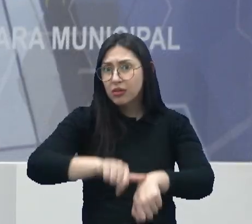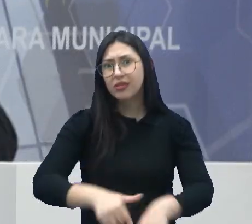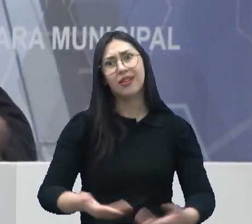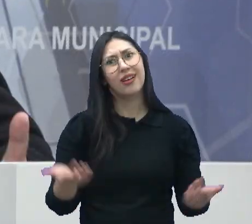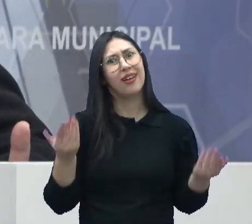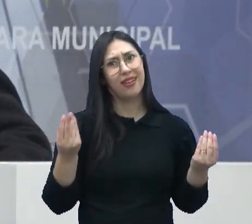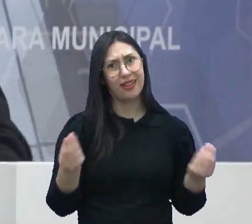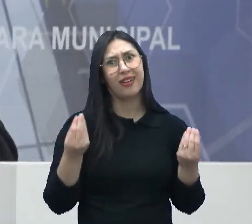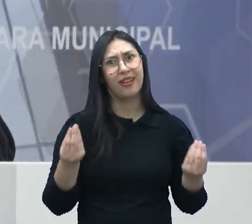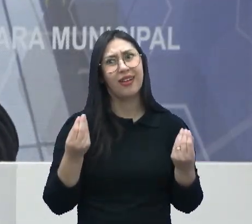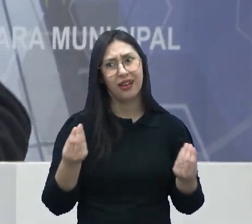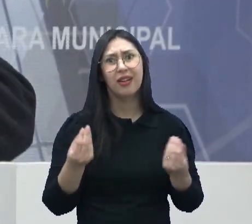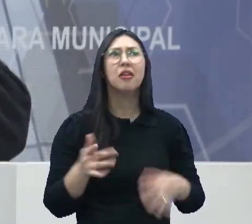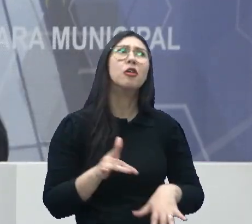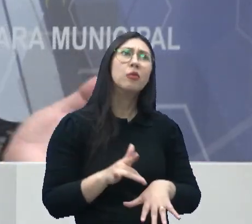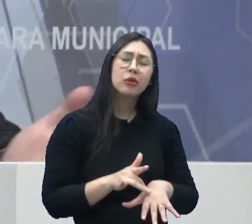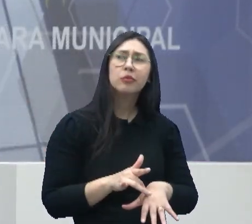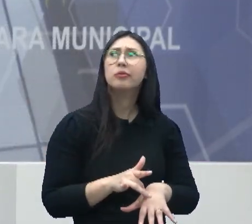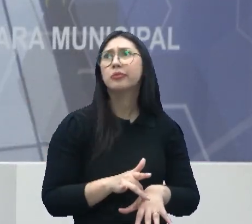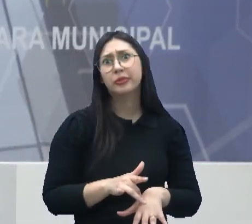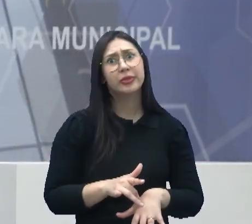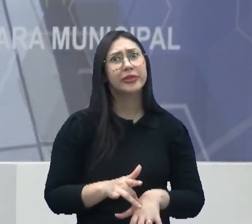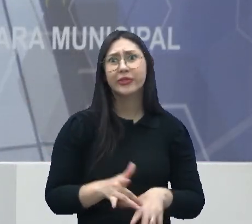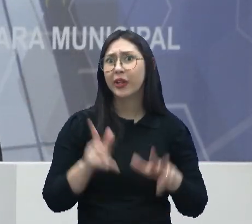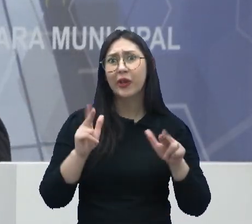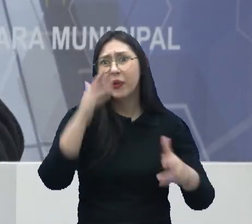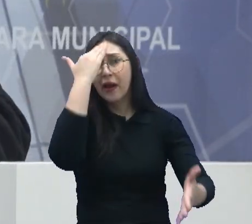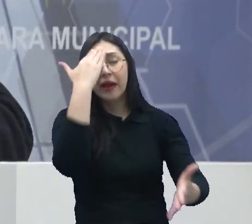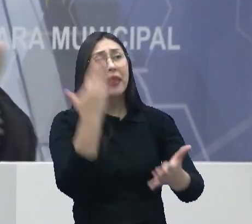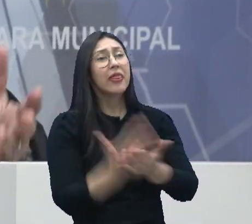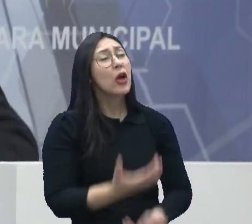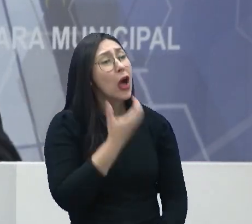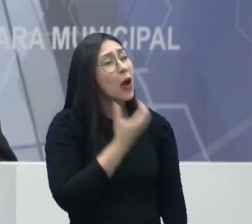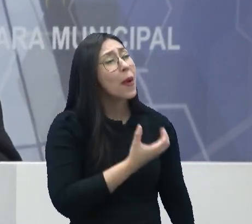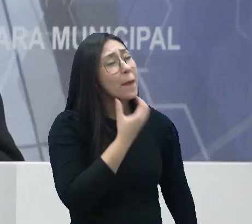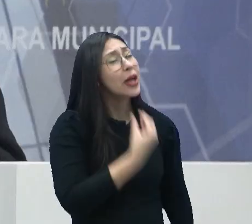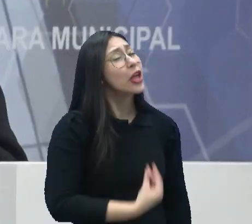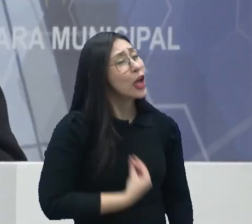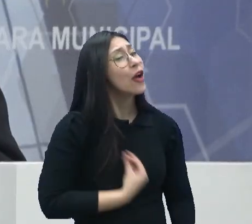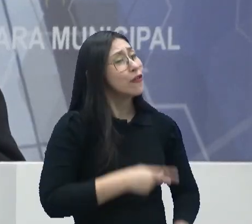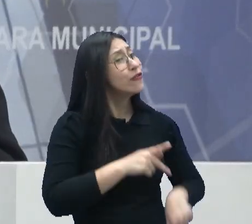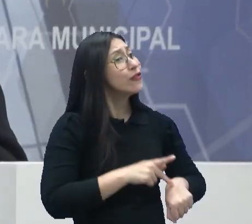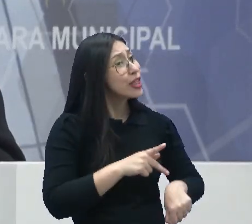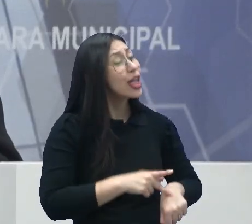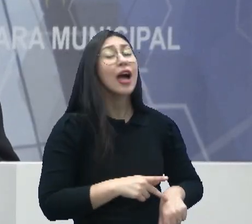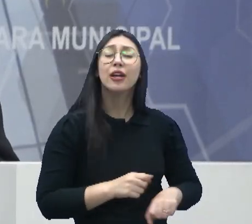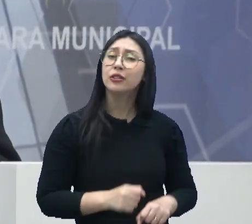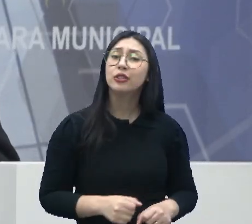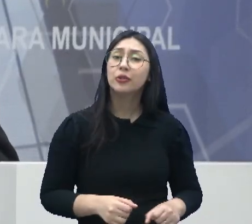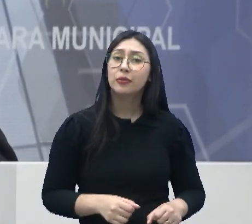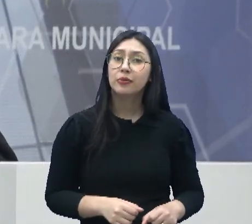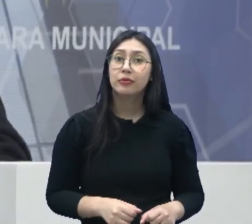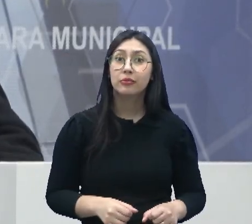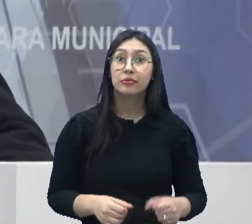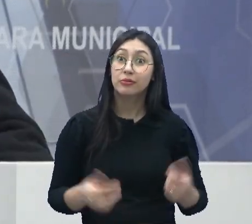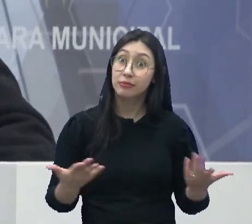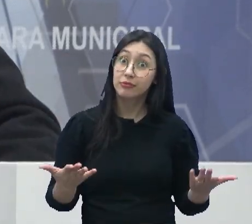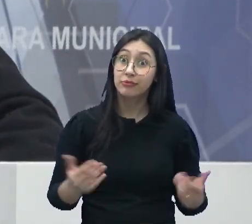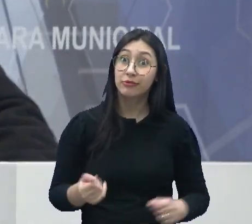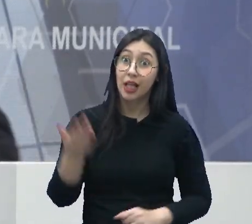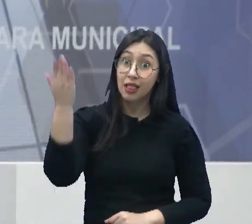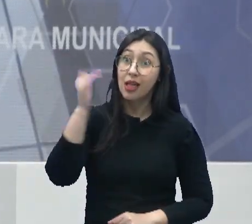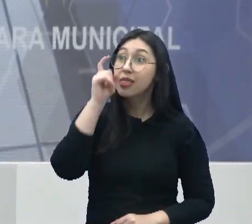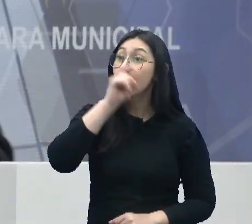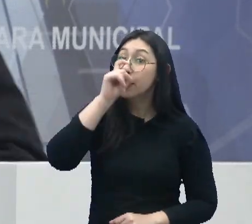Então, acreditar nisso é acreditar que Papai Noel existe, é acreditar que o Pinóquio ainda está por aí. Bom, na realidade está lá em Brasília. Muito